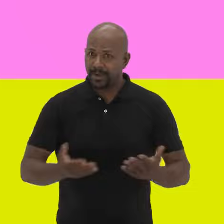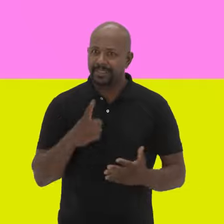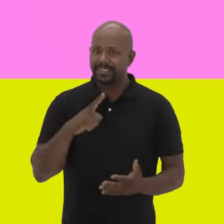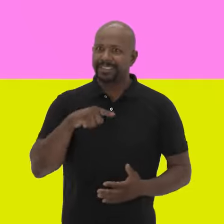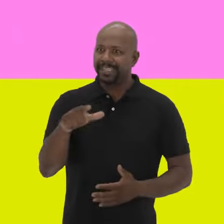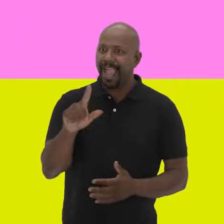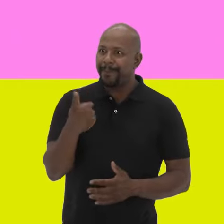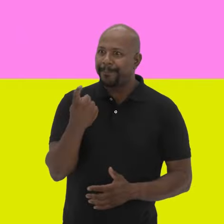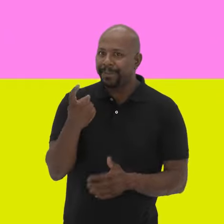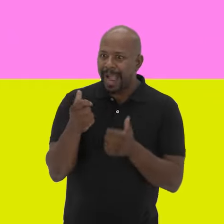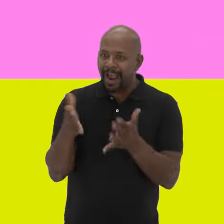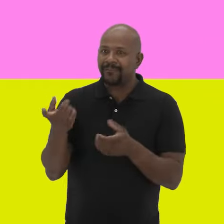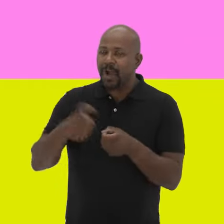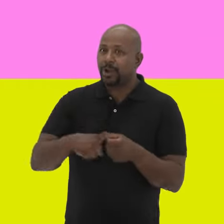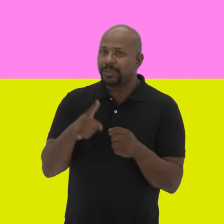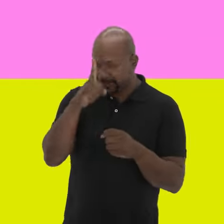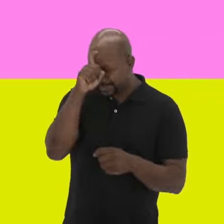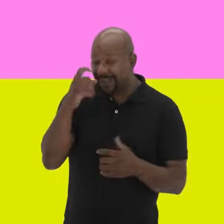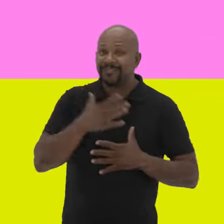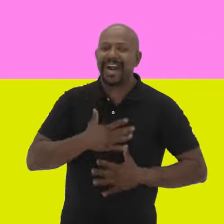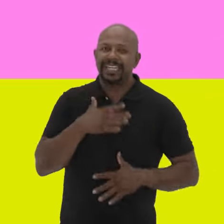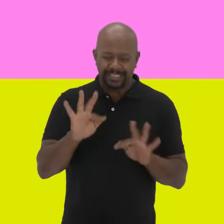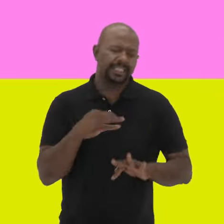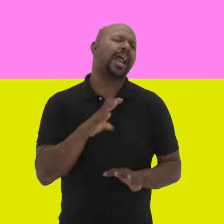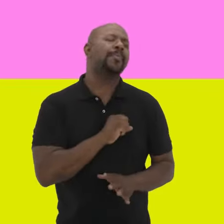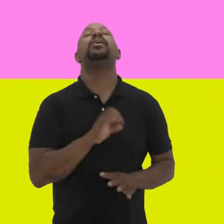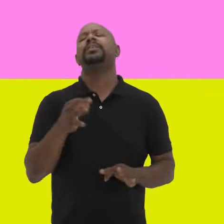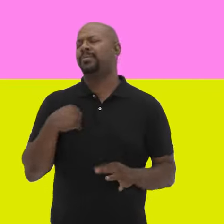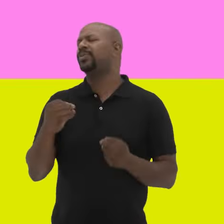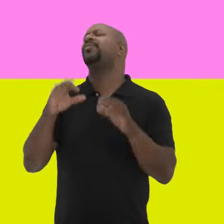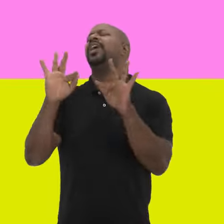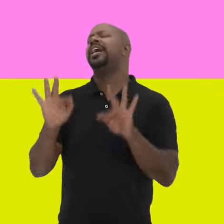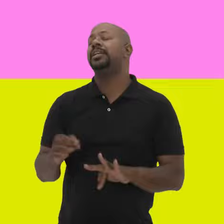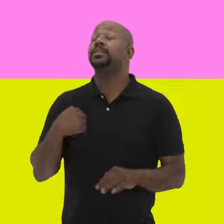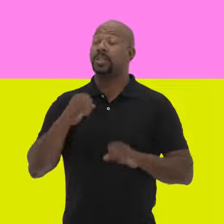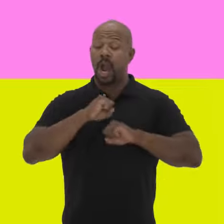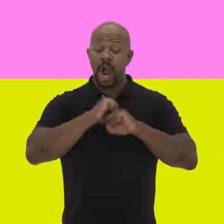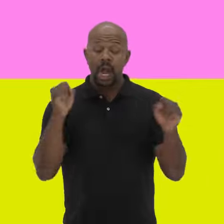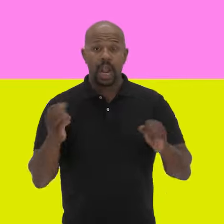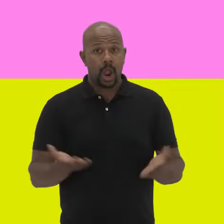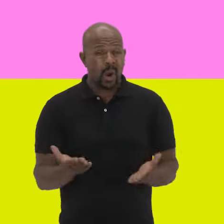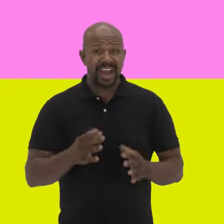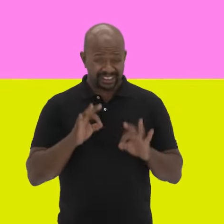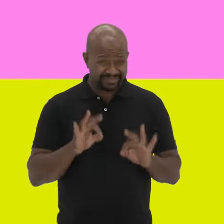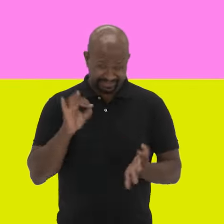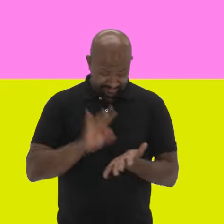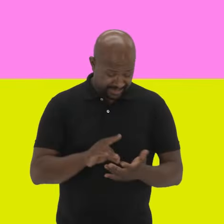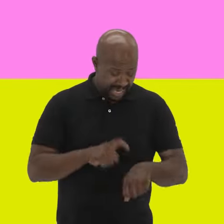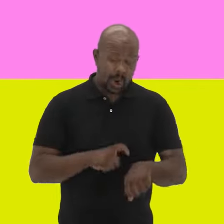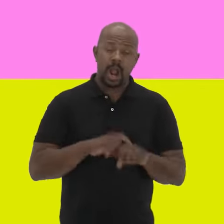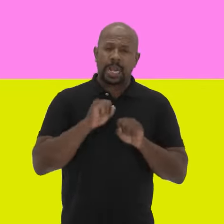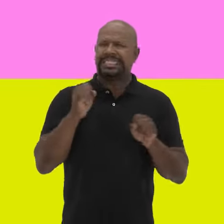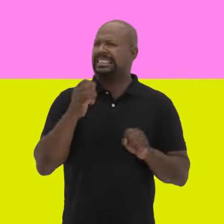Hoje tem estreia nos hospitais, a gente tá muito feliz, né, amor? Isso, muito feliz, bom dia, acabamos gente. Acabamos de levantar,